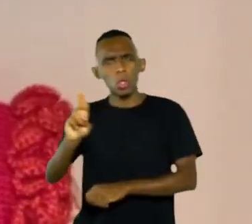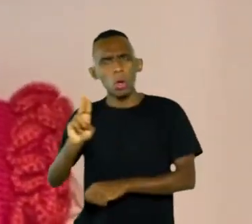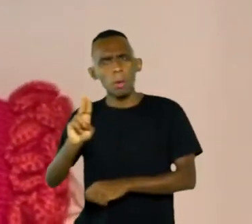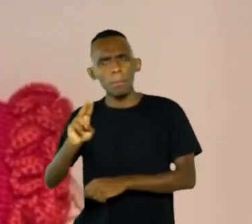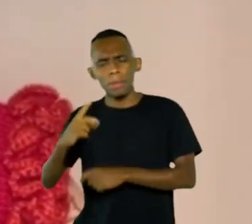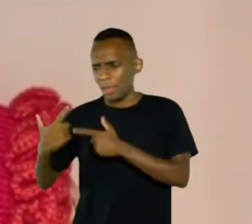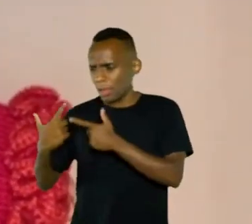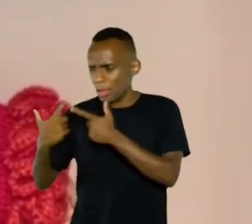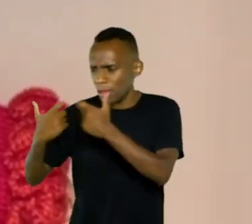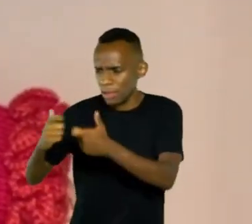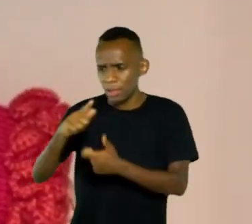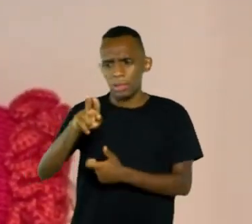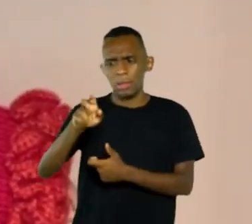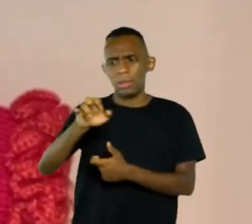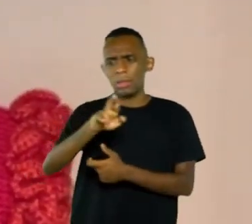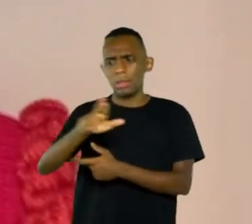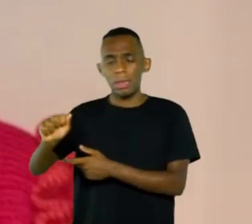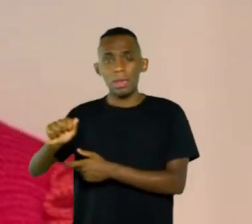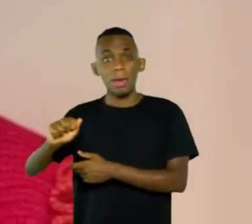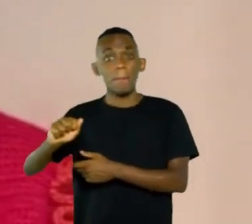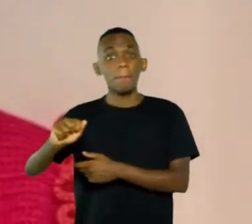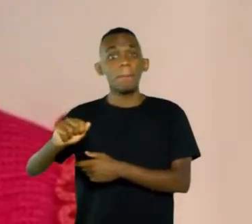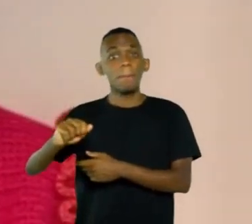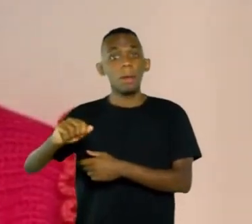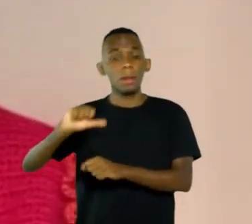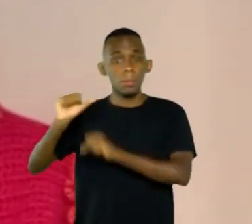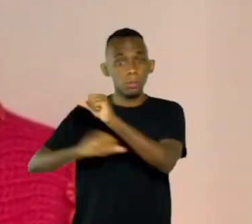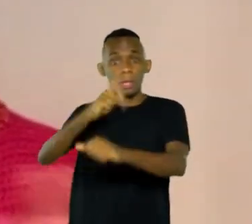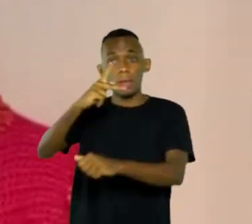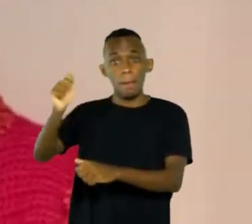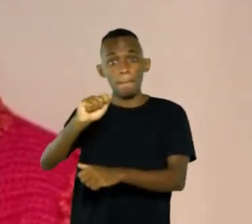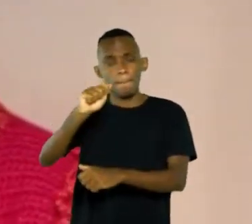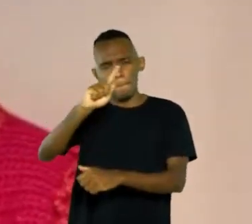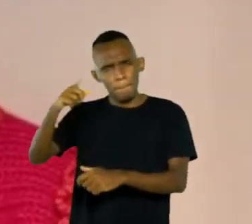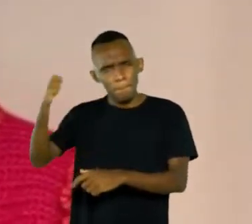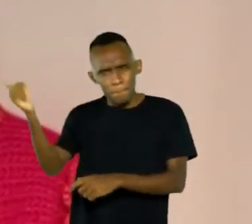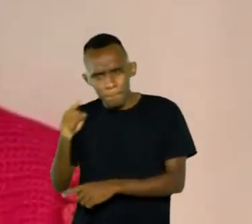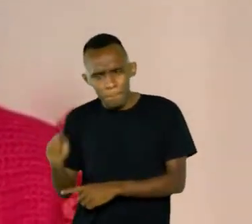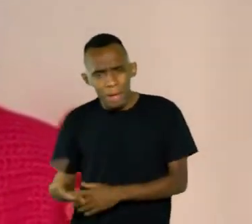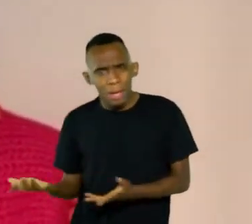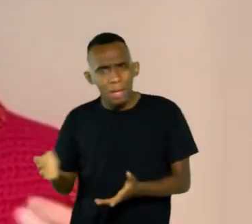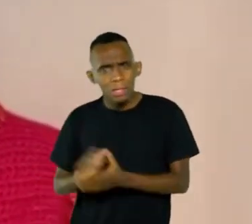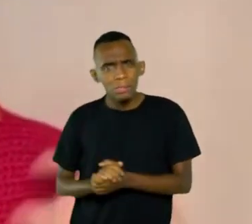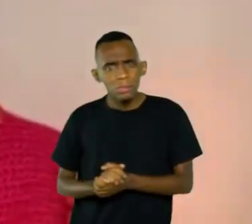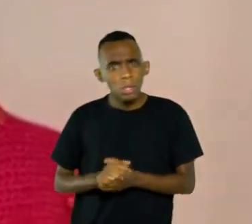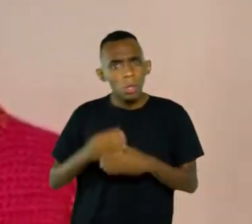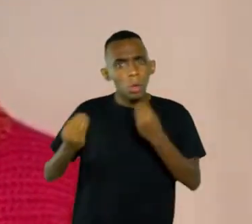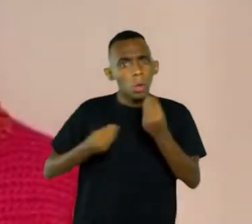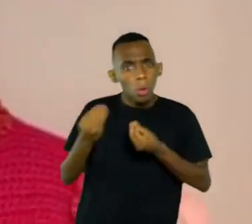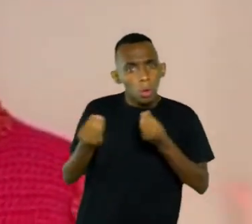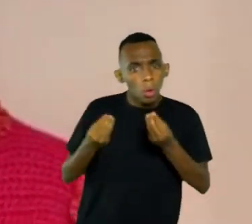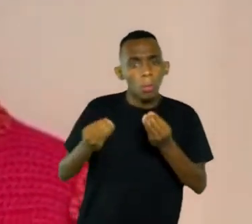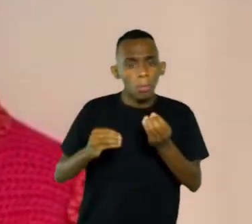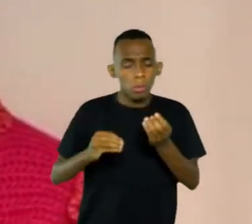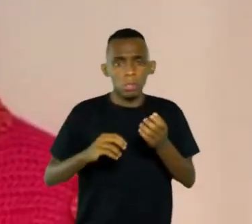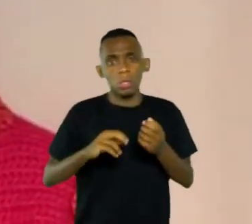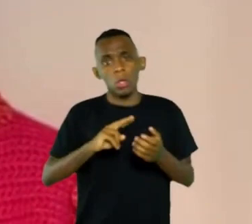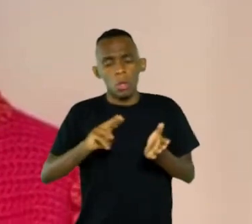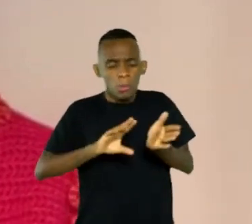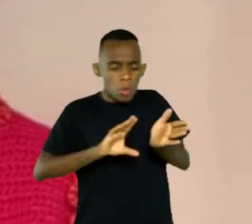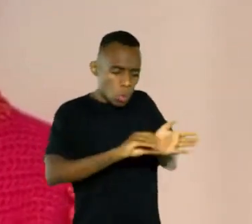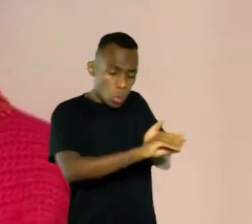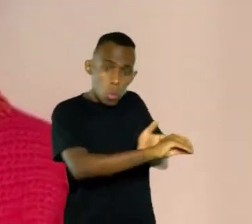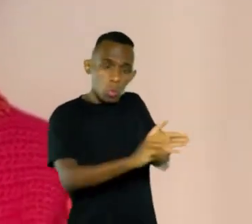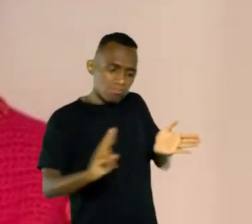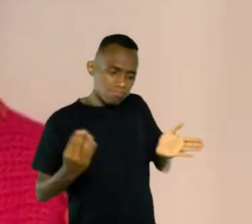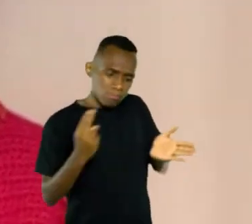louca? Você não tem medo de perder todo o ranqueamento do Google, né? O Google, se você coloca Cris Guerra, tá lá.